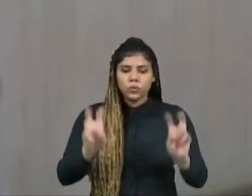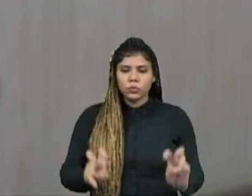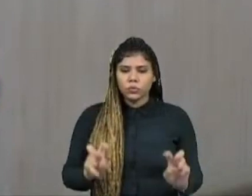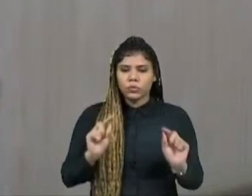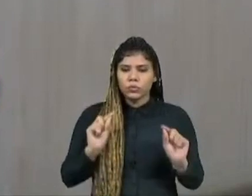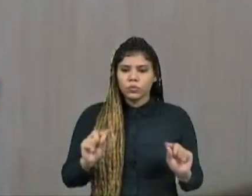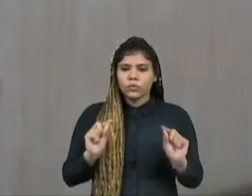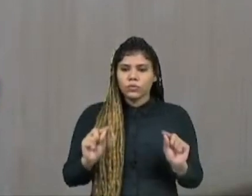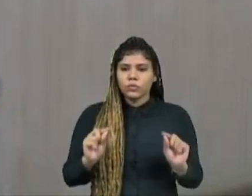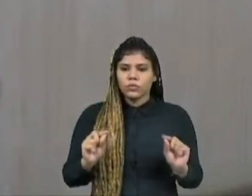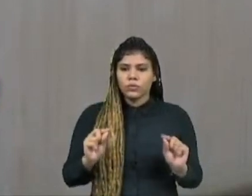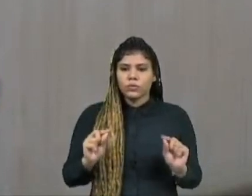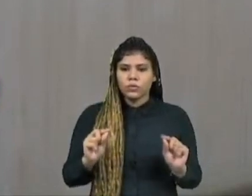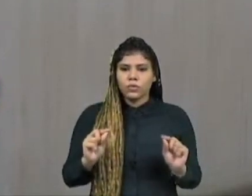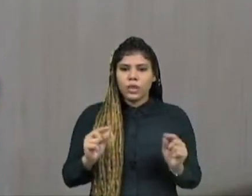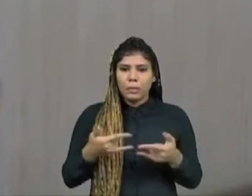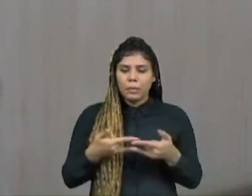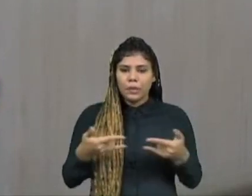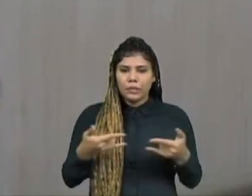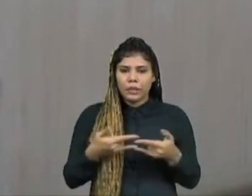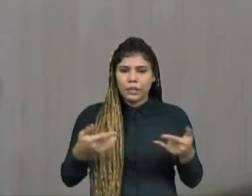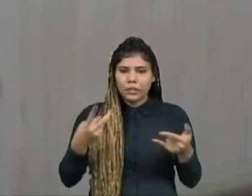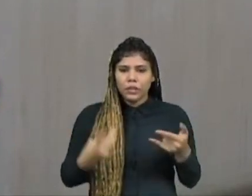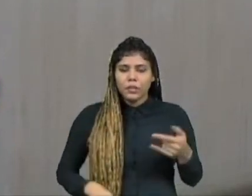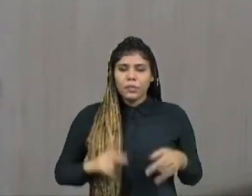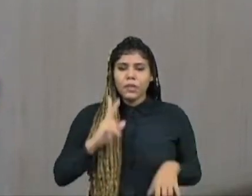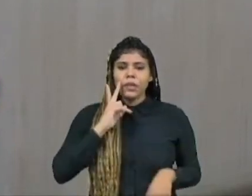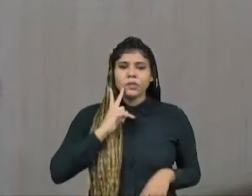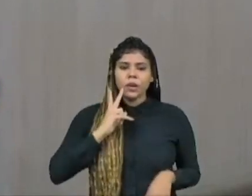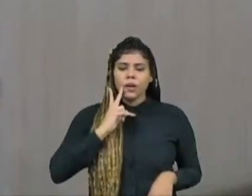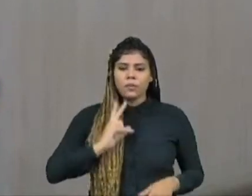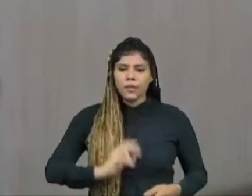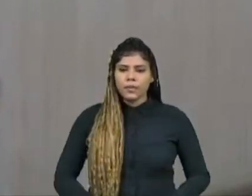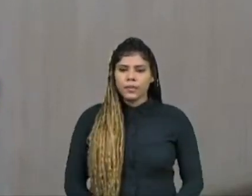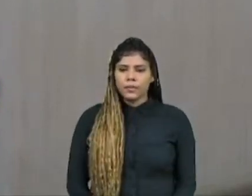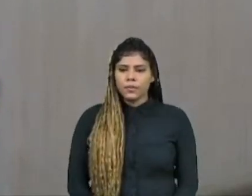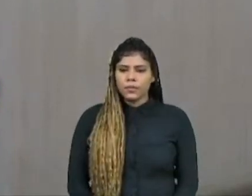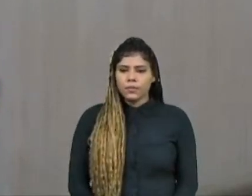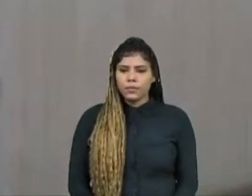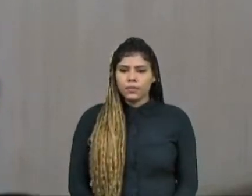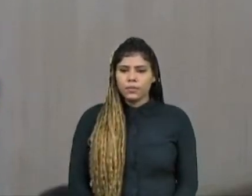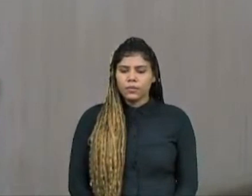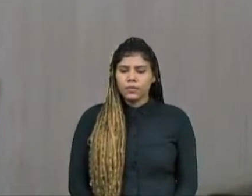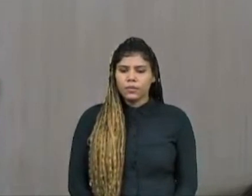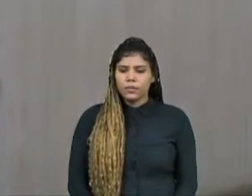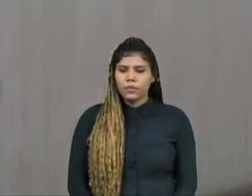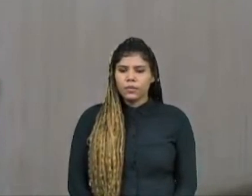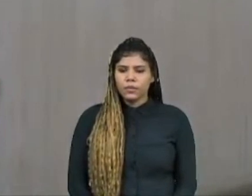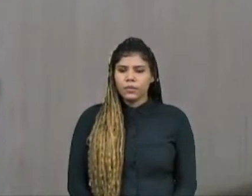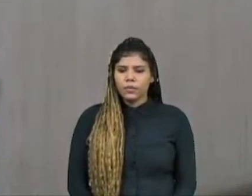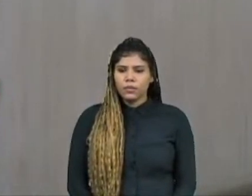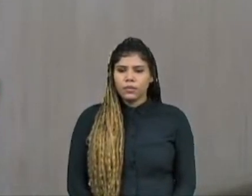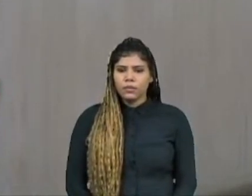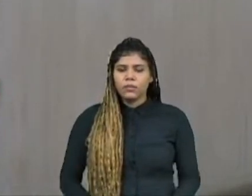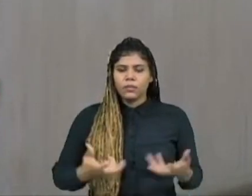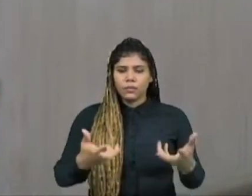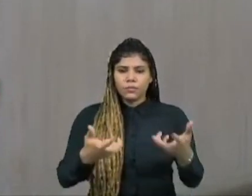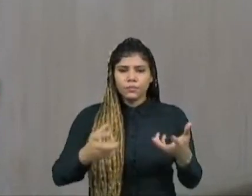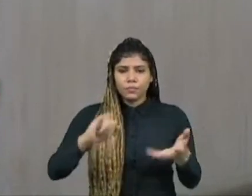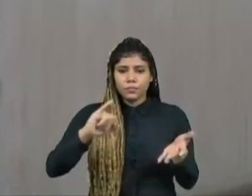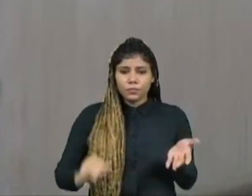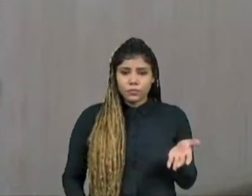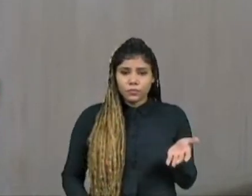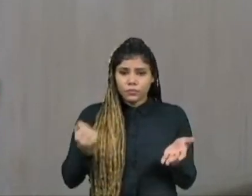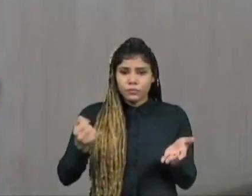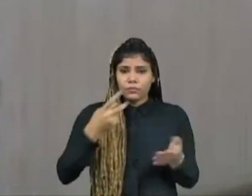às passagens de transporte público aqui de Fortaleza. Mas eu queria, aproveitando esse tempo, dizer para o